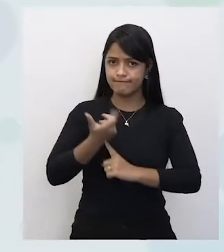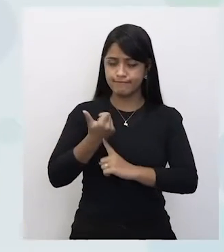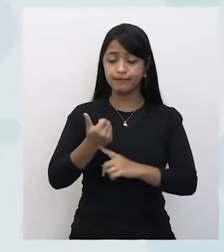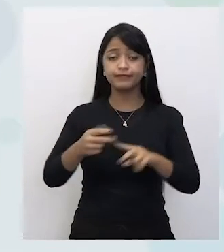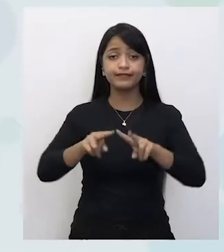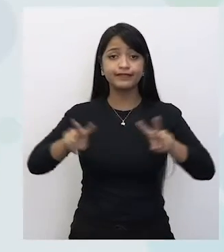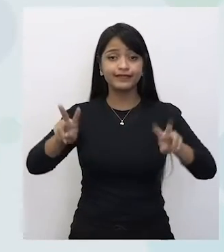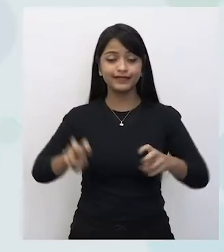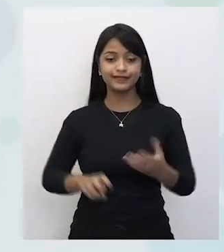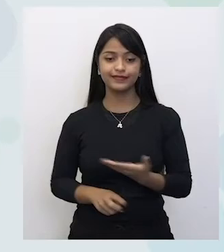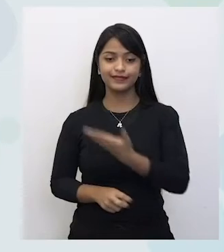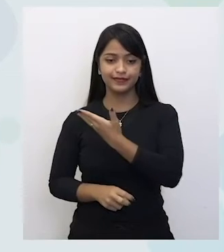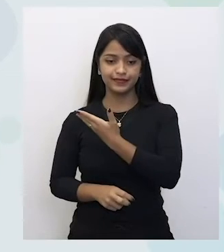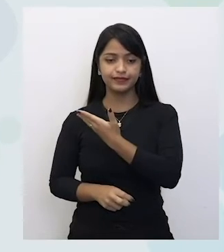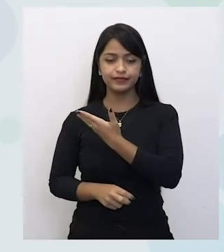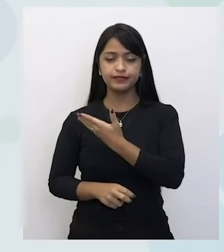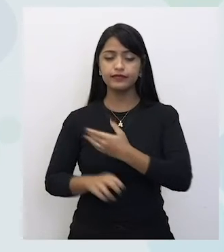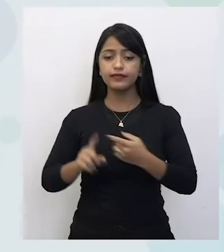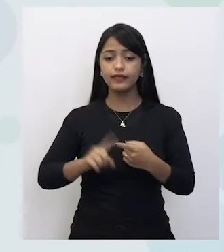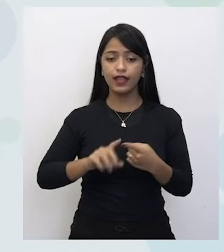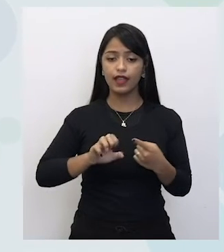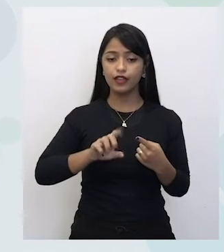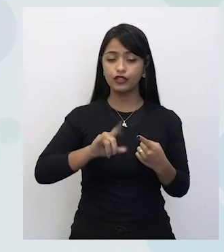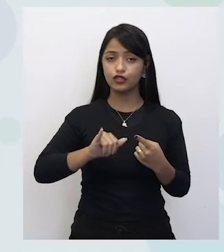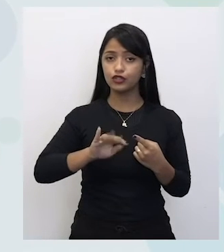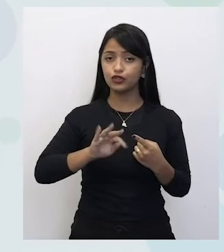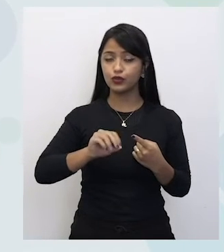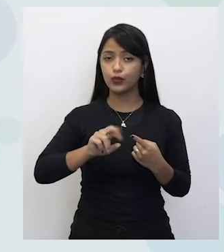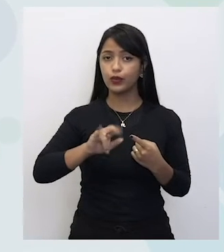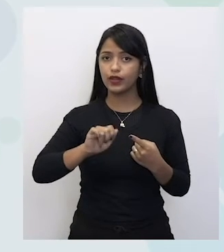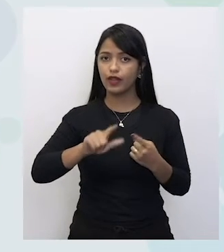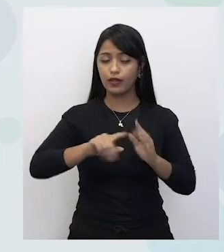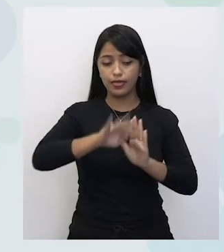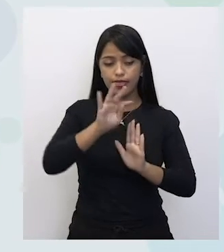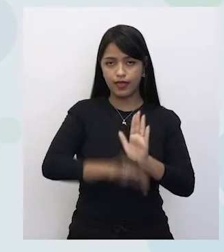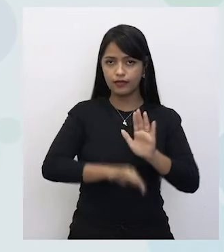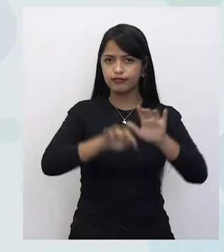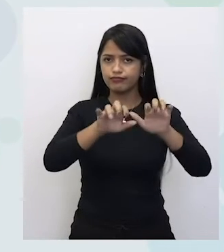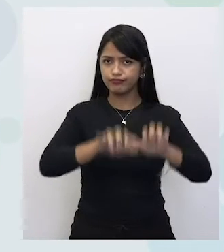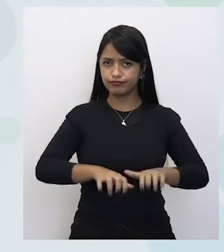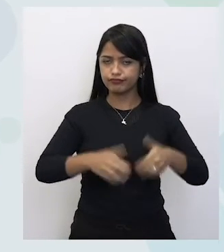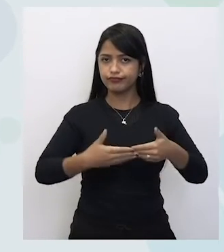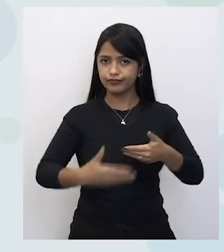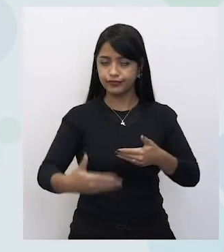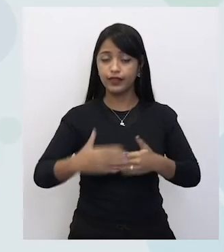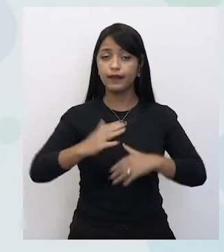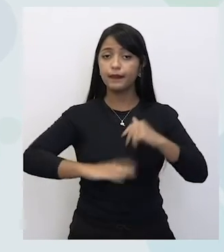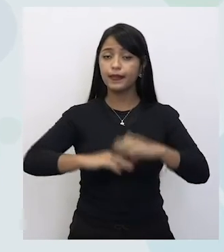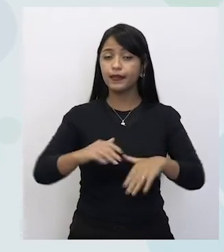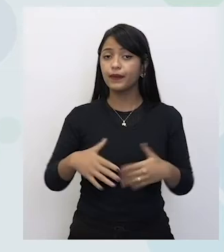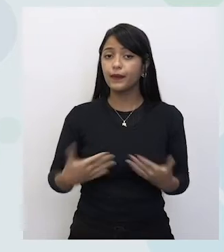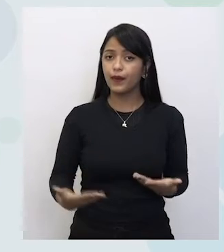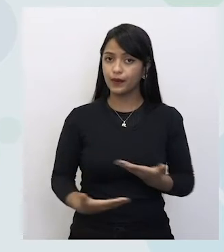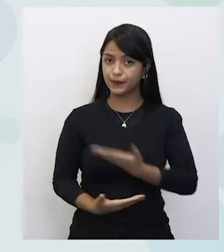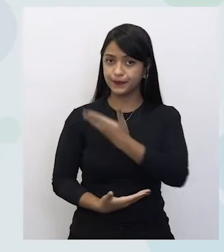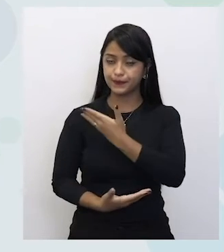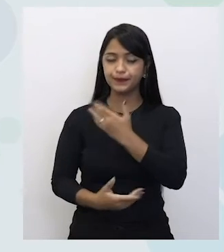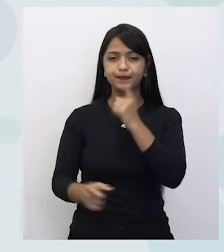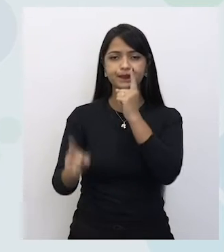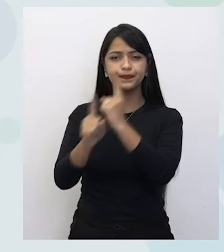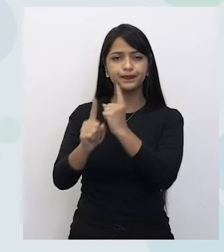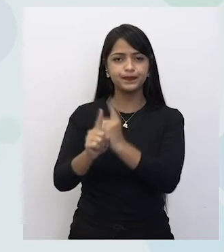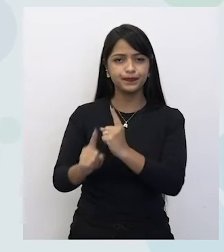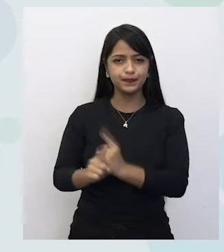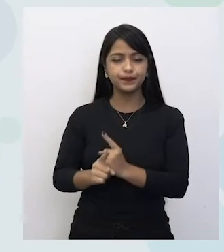favor, editorial e progressão temática e as habilidades, identificar mecanismos